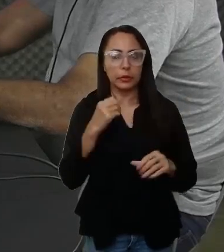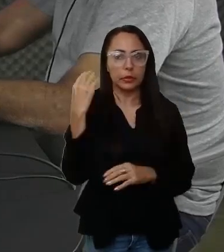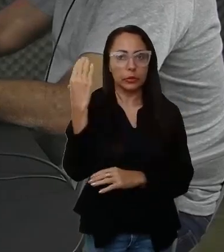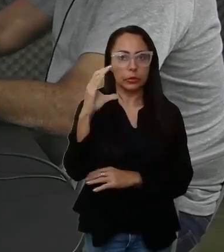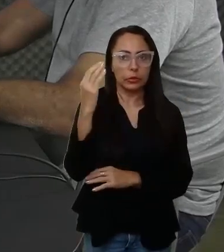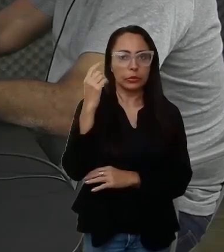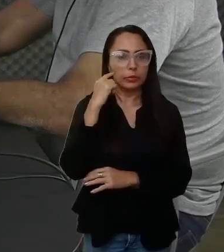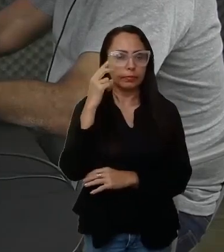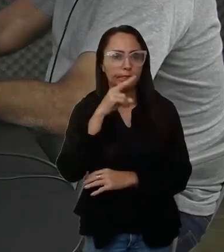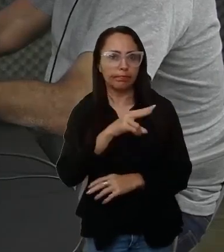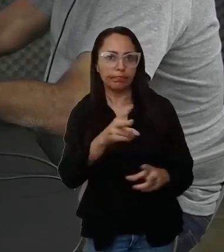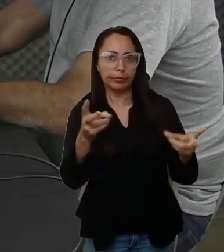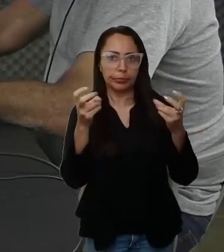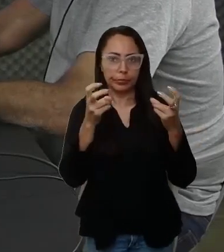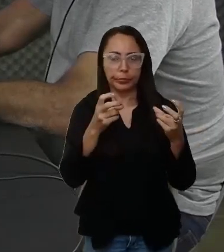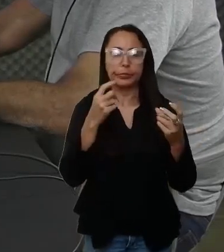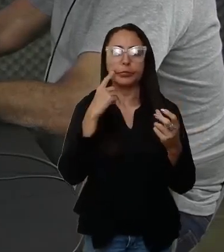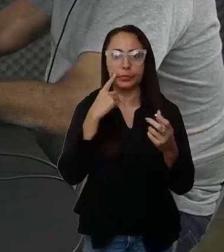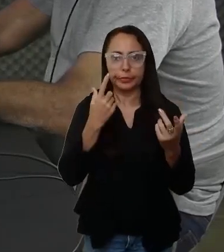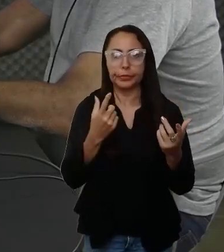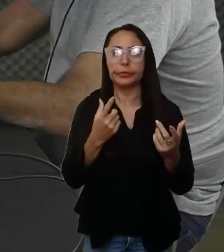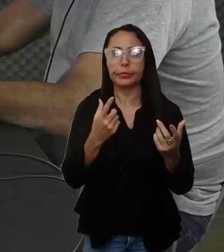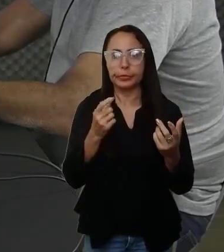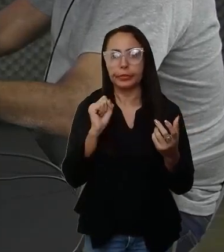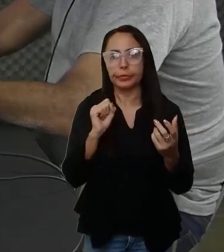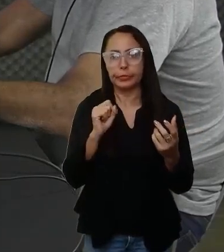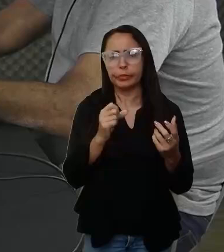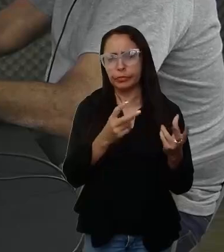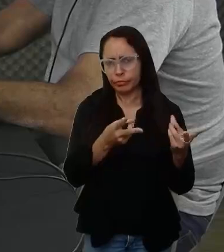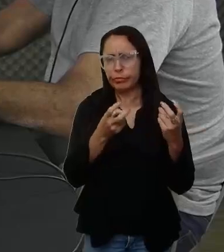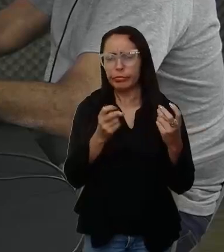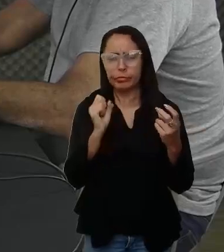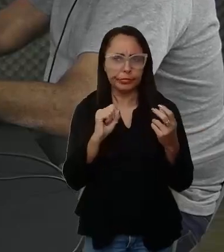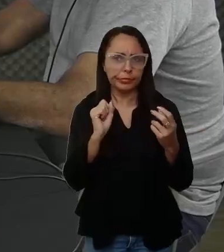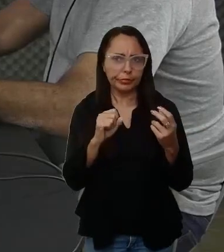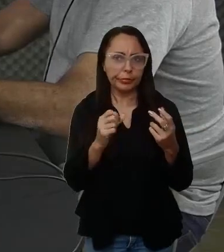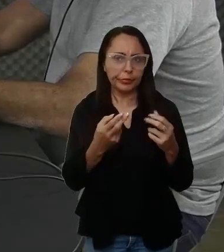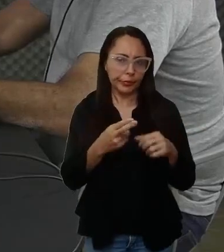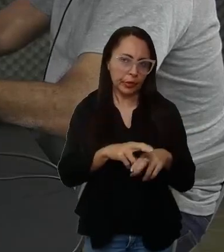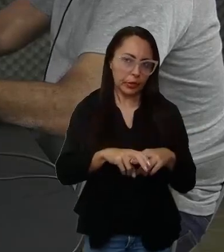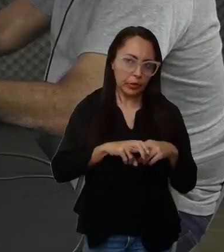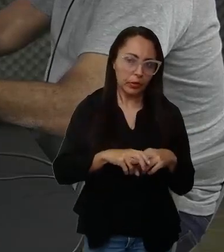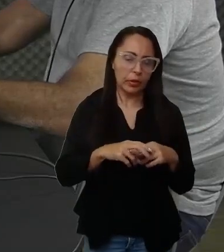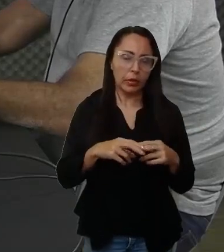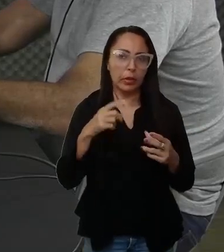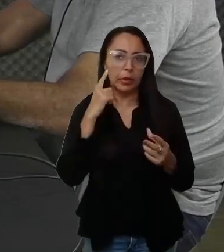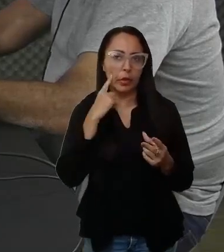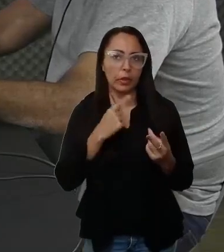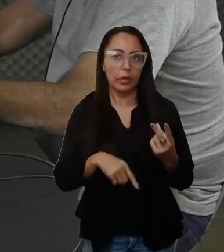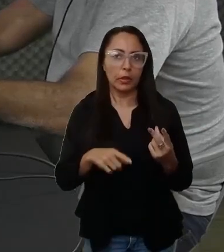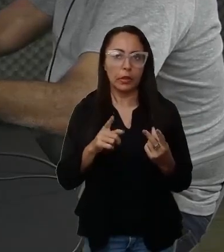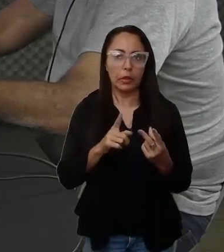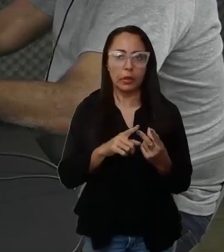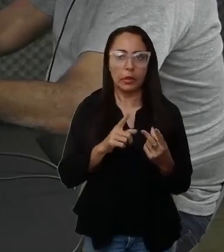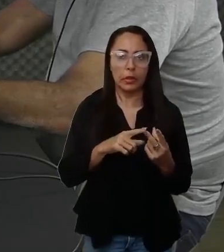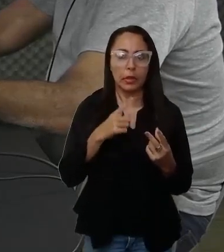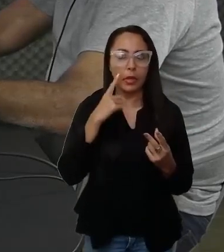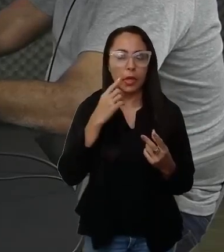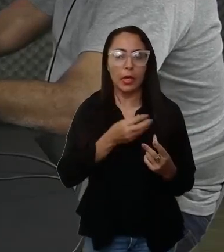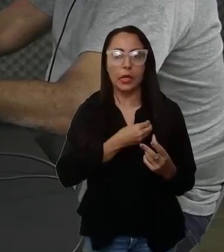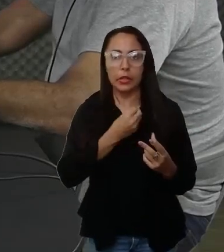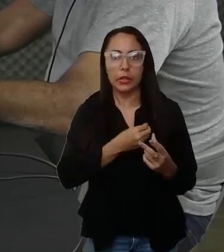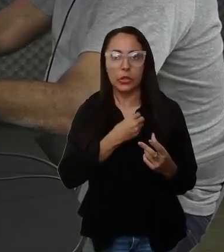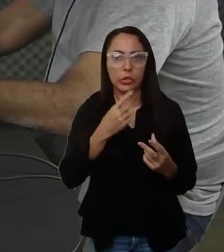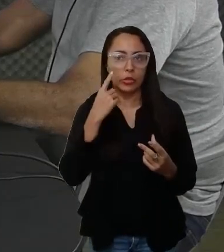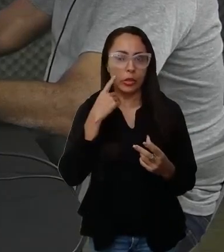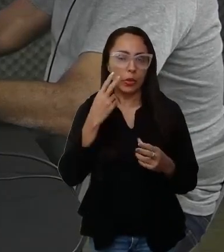visível. Então, é consenso que o clima está mudando. As causas. Aí entra a chave. Existe uma vertente que a